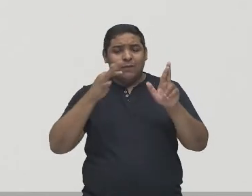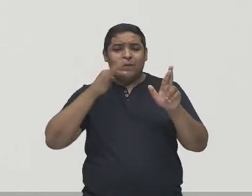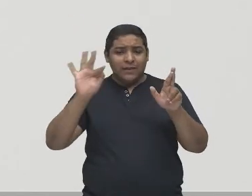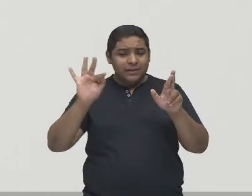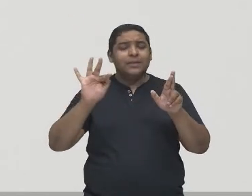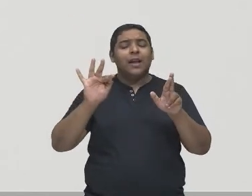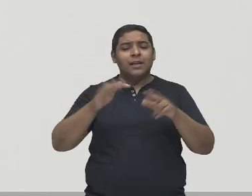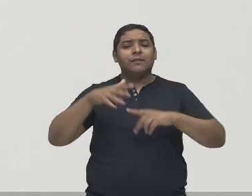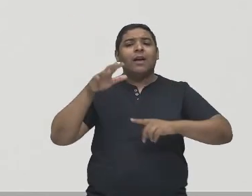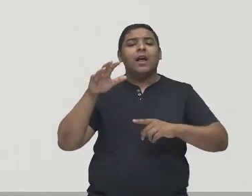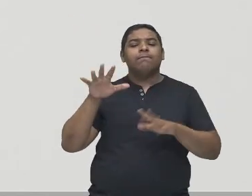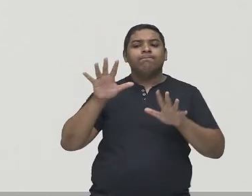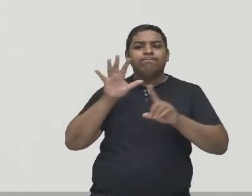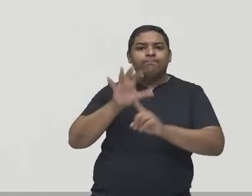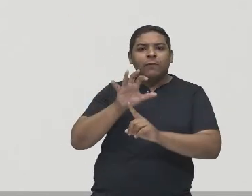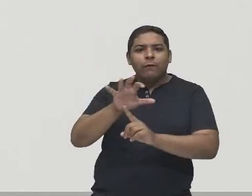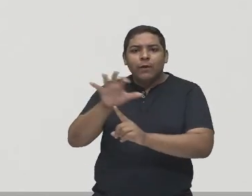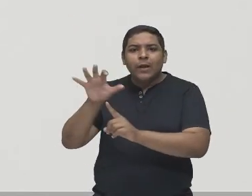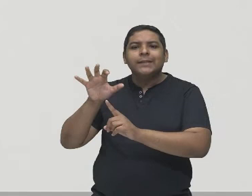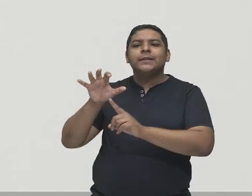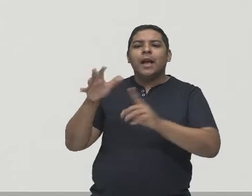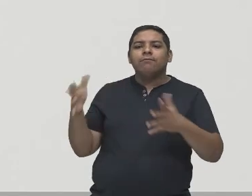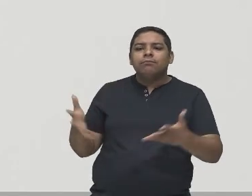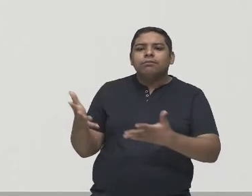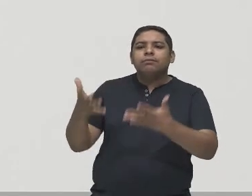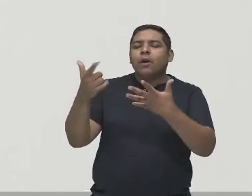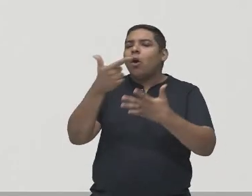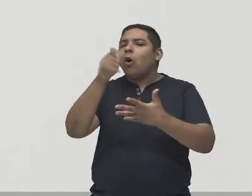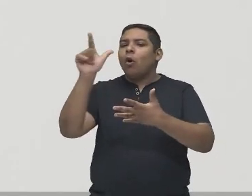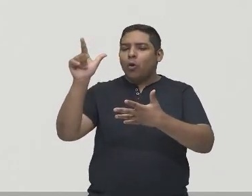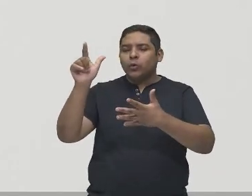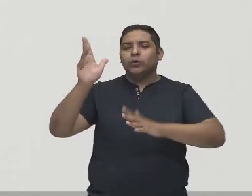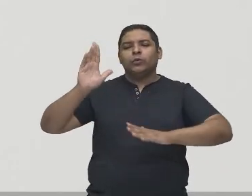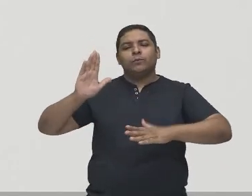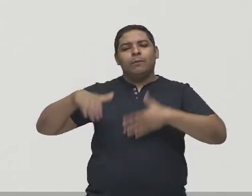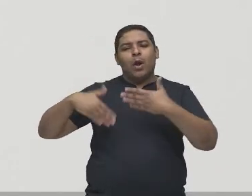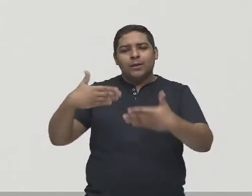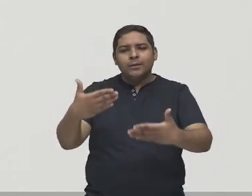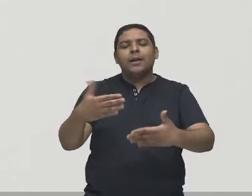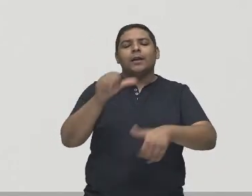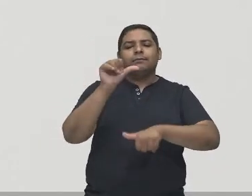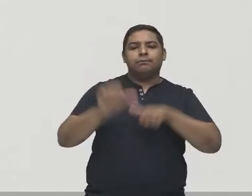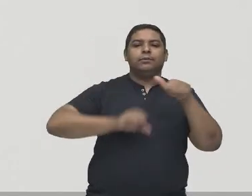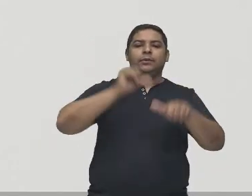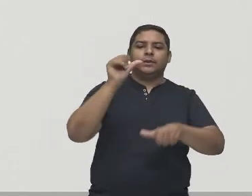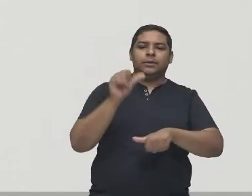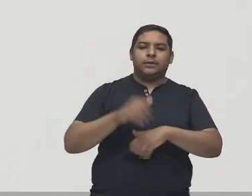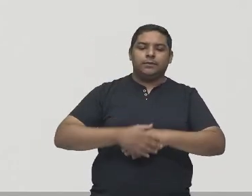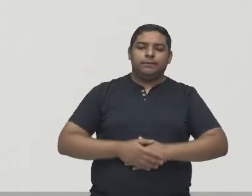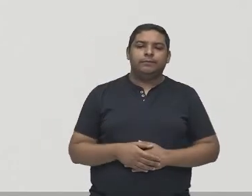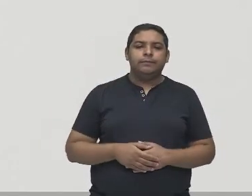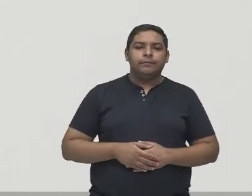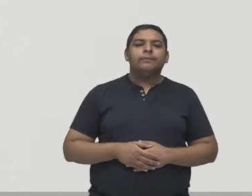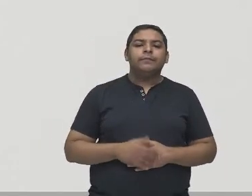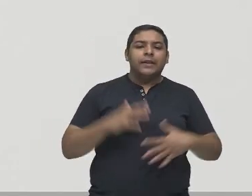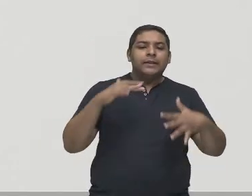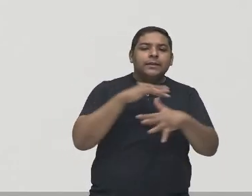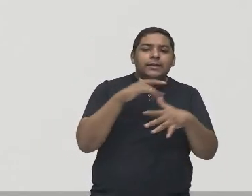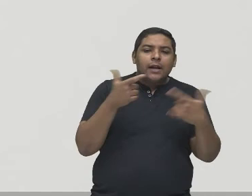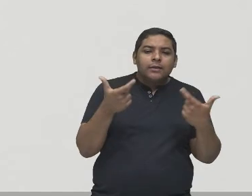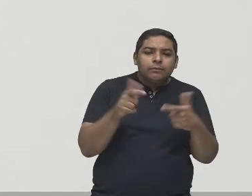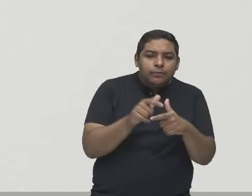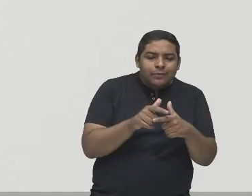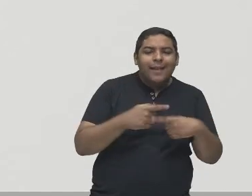vocês, inspirar outros processos de transformação. Então, olha aí, tanto nas cidades menores como nos